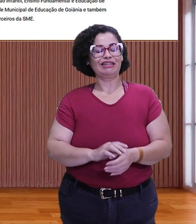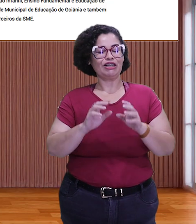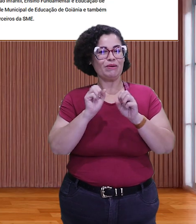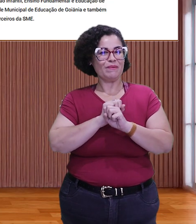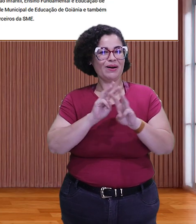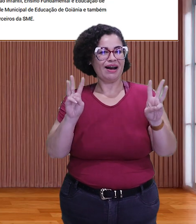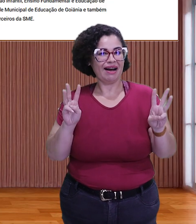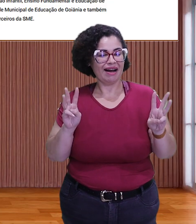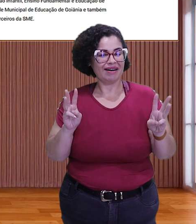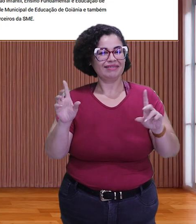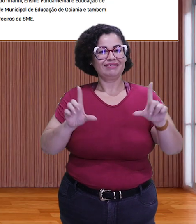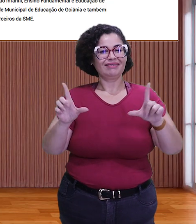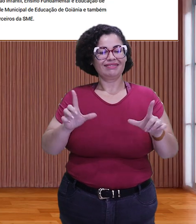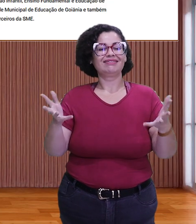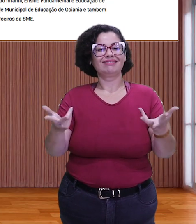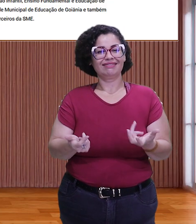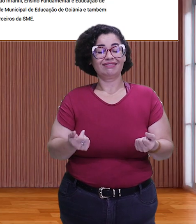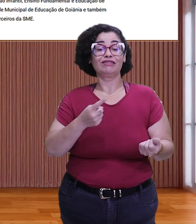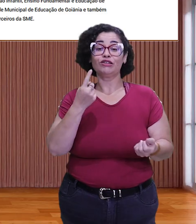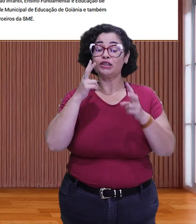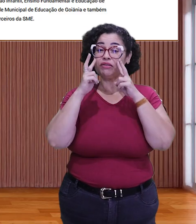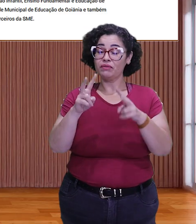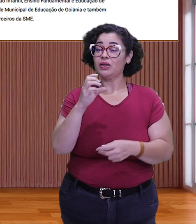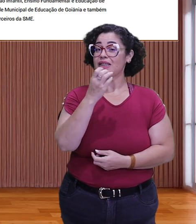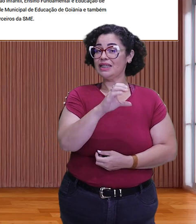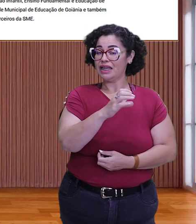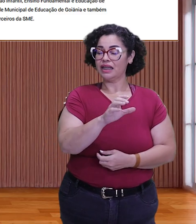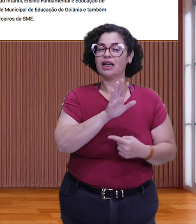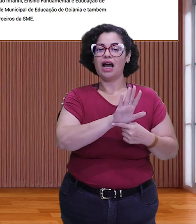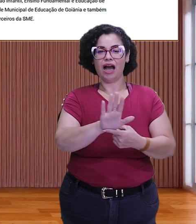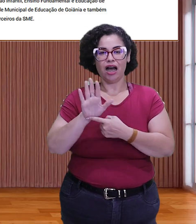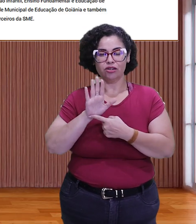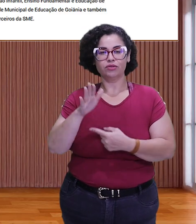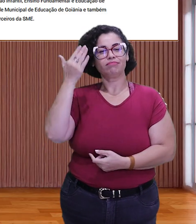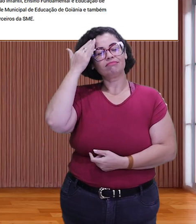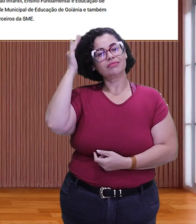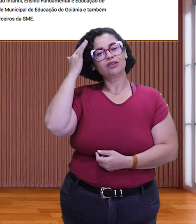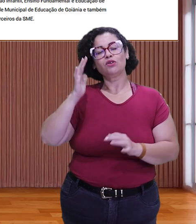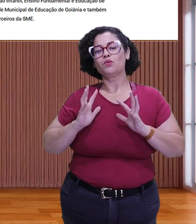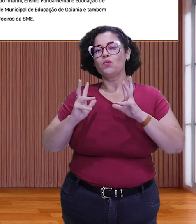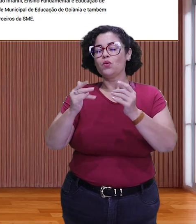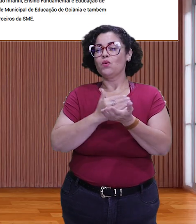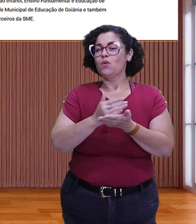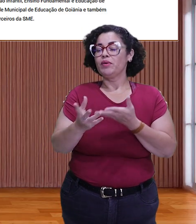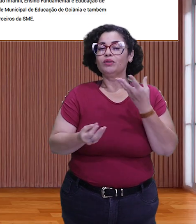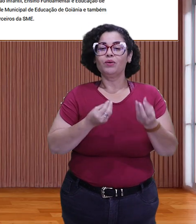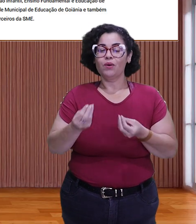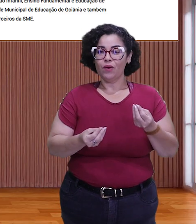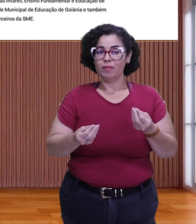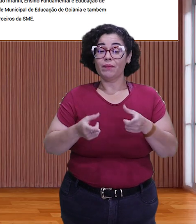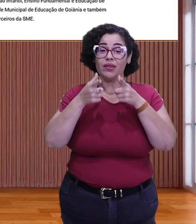Uau, que programa, hein? A gente viu que a ciência ajuda a entender como tudo começou. E